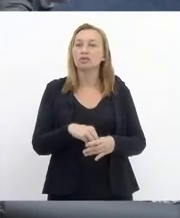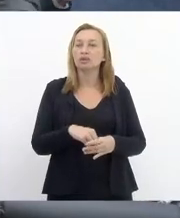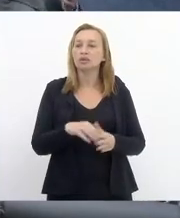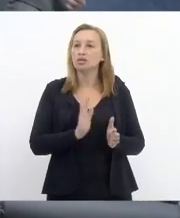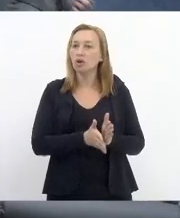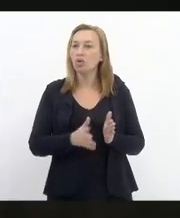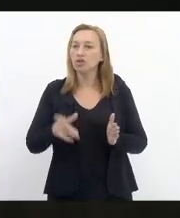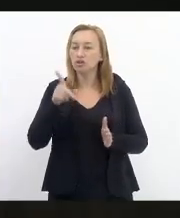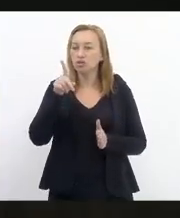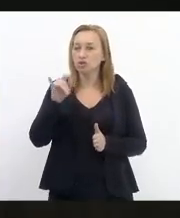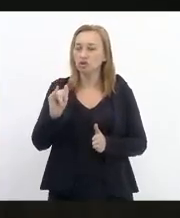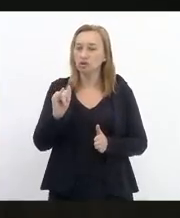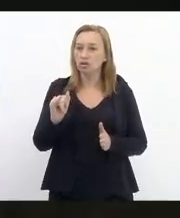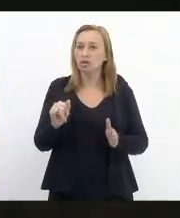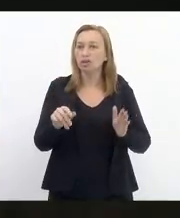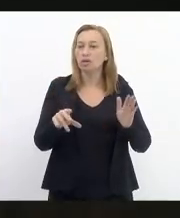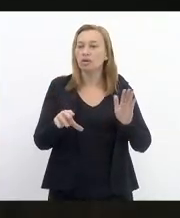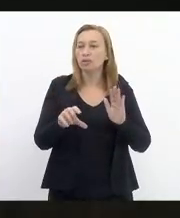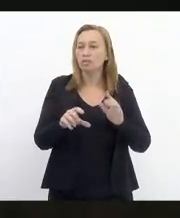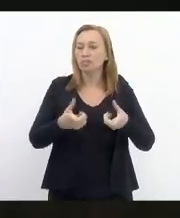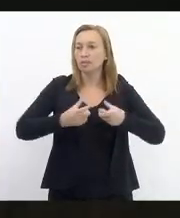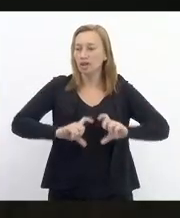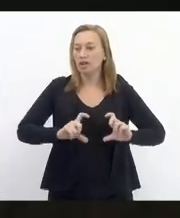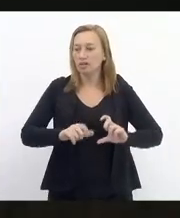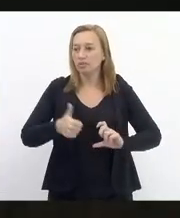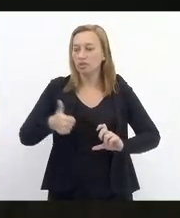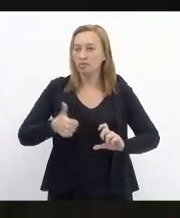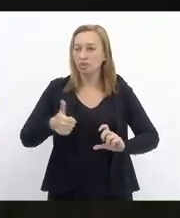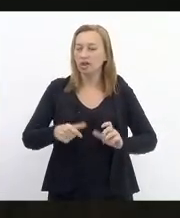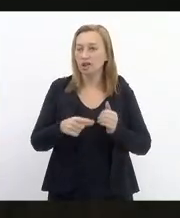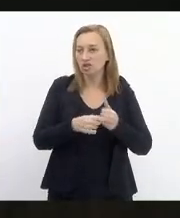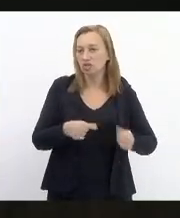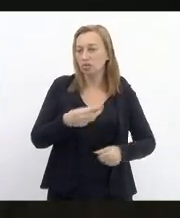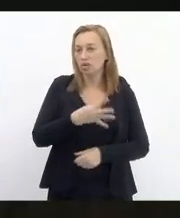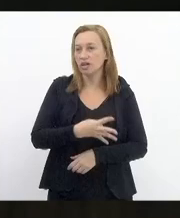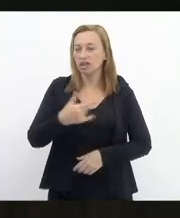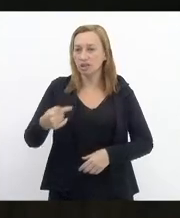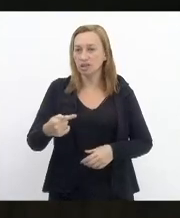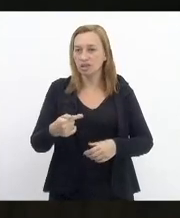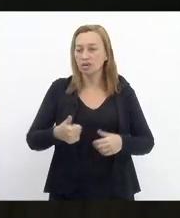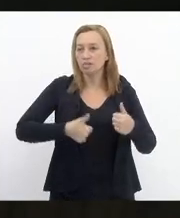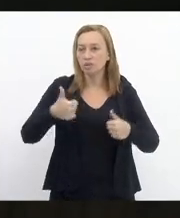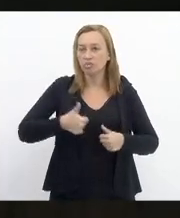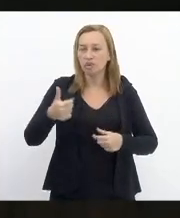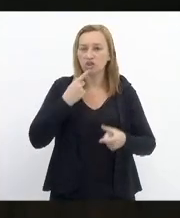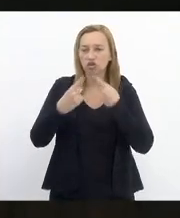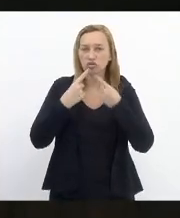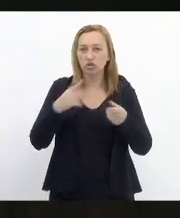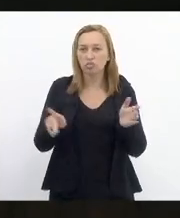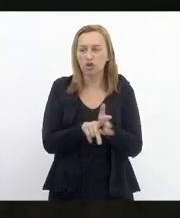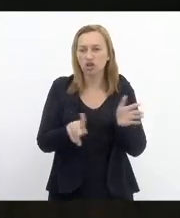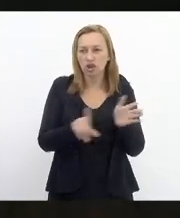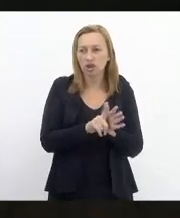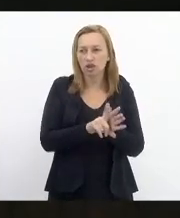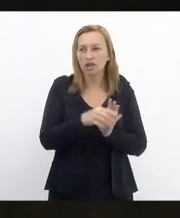Incluídos na ordem do dia, de acordo com o parágrafo 1º do artigo 47 do Regimento Interno, em tramitação ordinária, em primeira discussão, projeto de